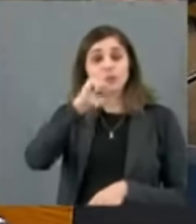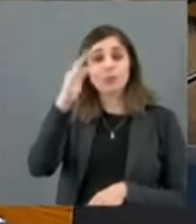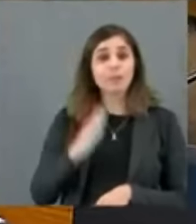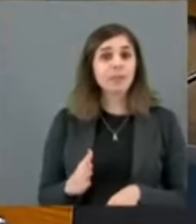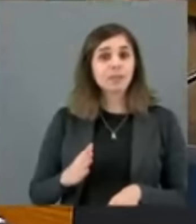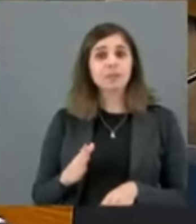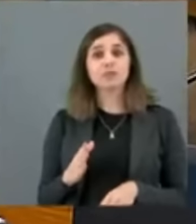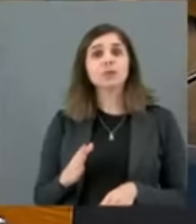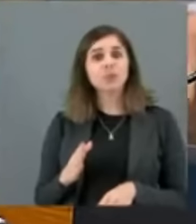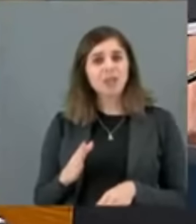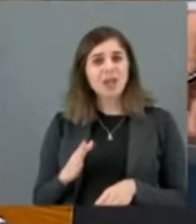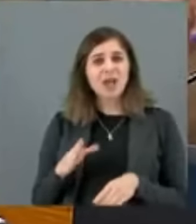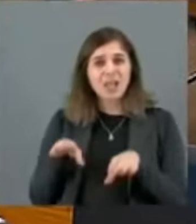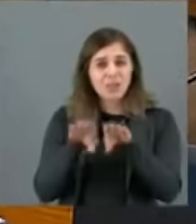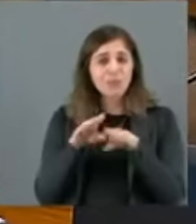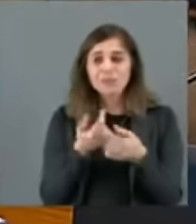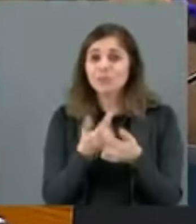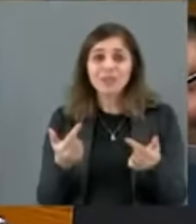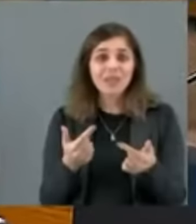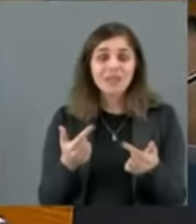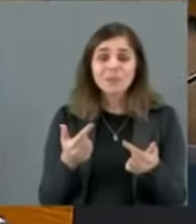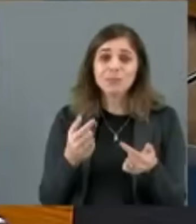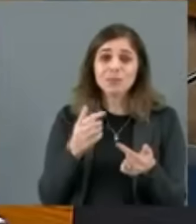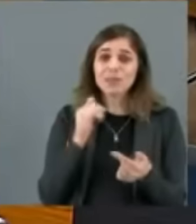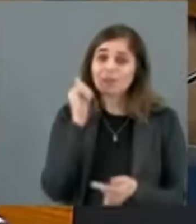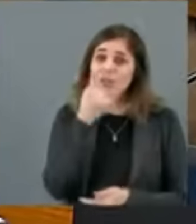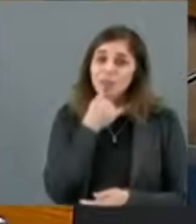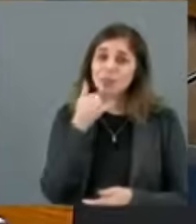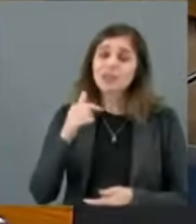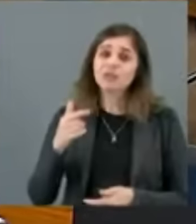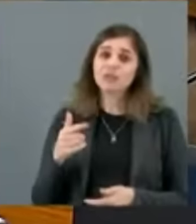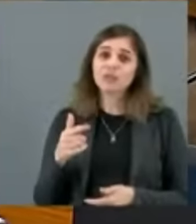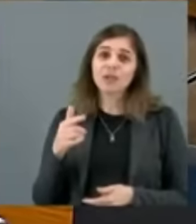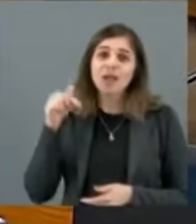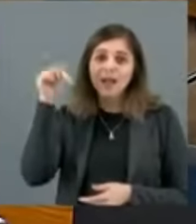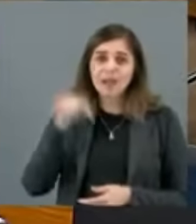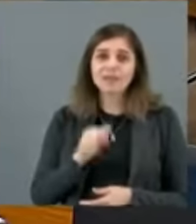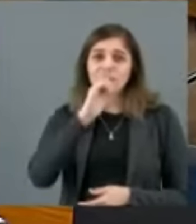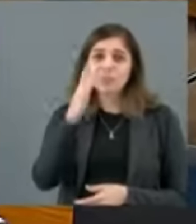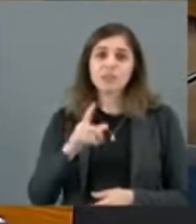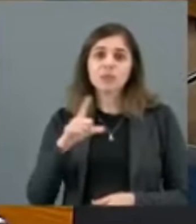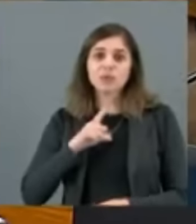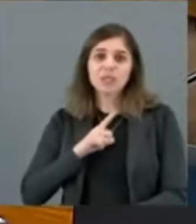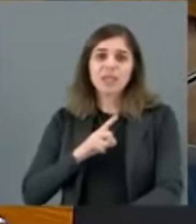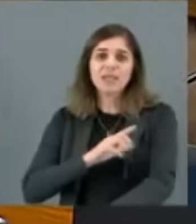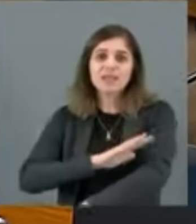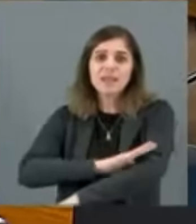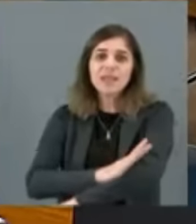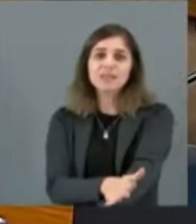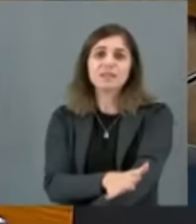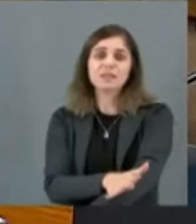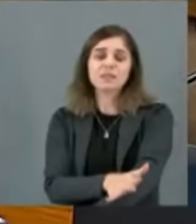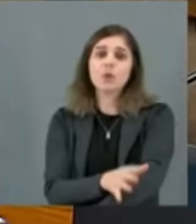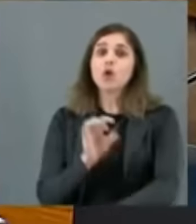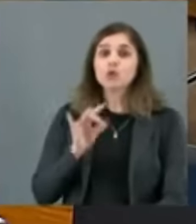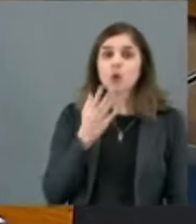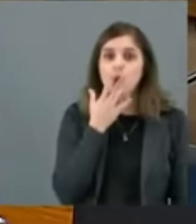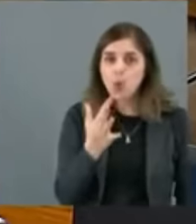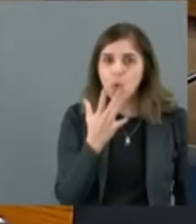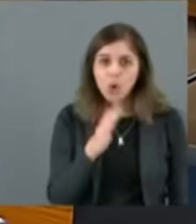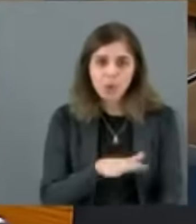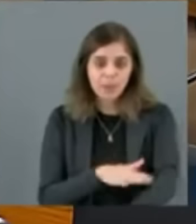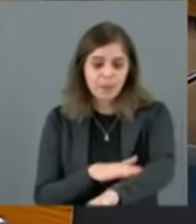infelizmente, ainda nós temos um Brasil que é racista. Que não só racista na cor da pele, mas que há